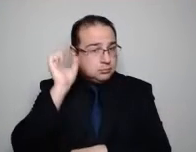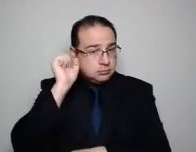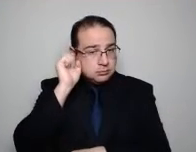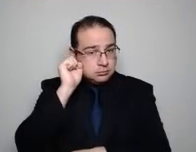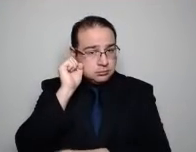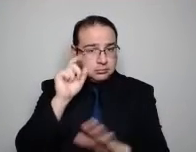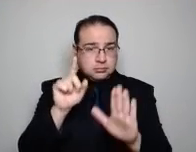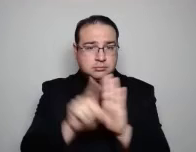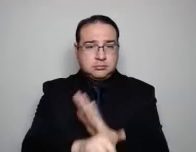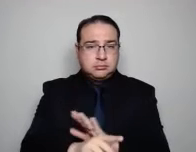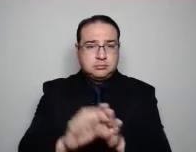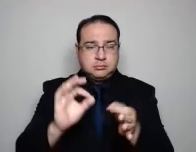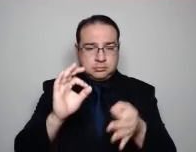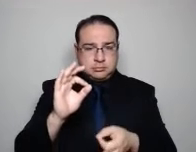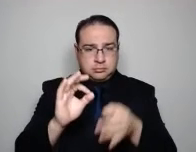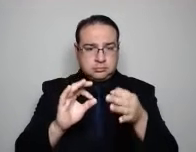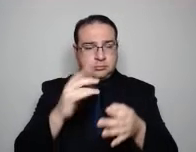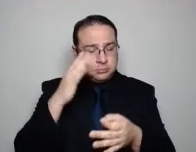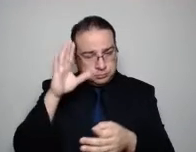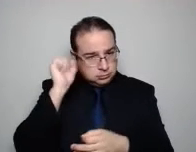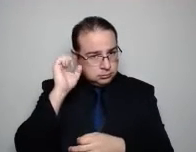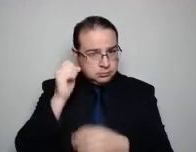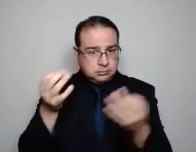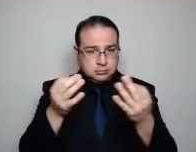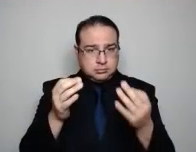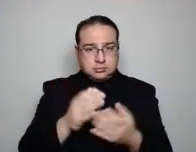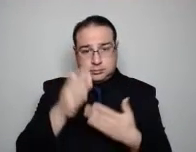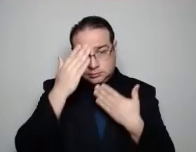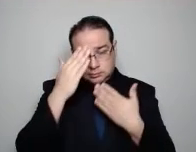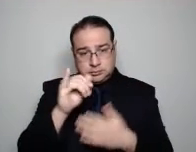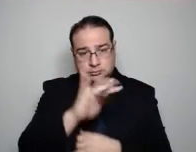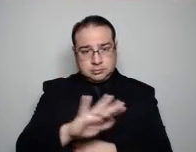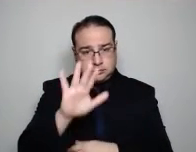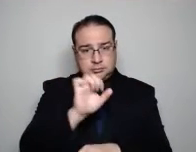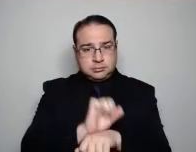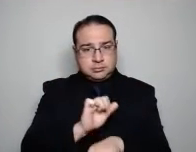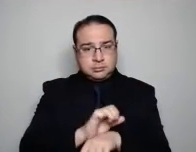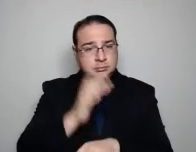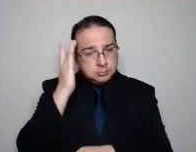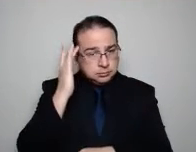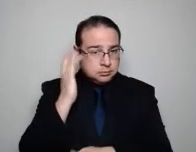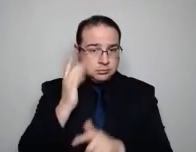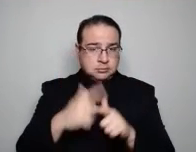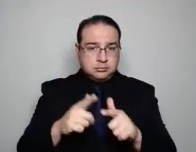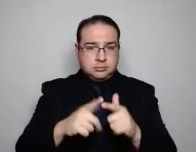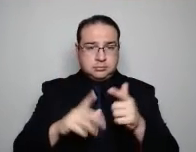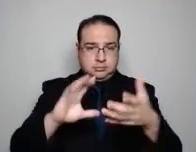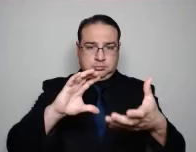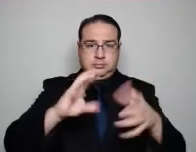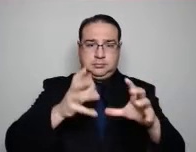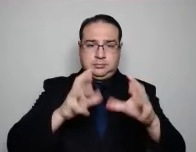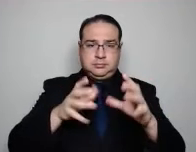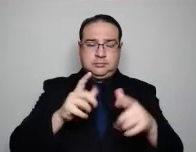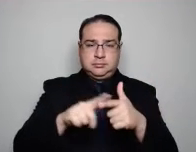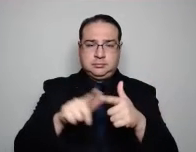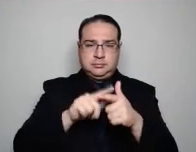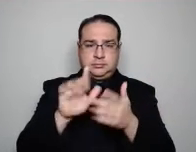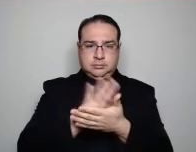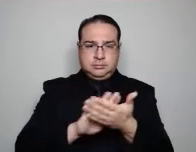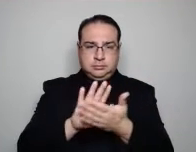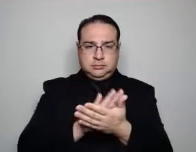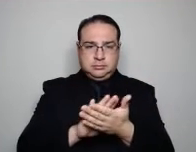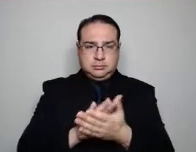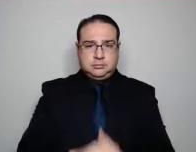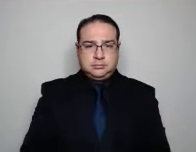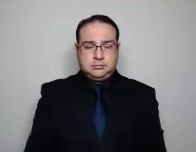Santos? Perfeitamente. Obrigado. Sua imagem está congelada. Achei que o senhor estava, Vossa Excelência estava tendo algum problema com o seu sinal. Não, não